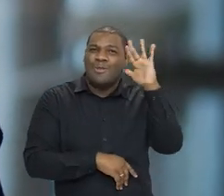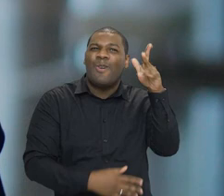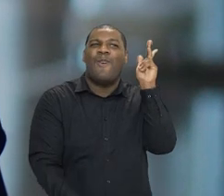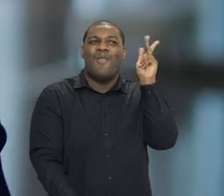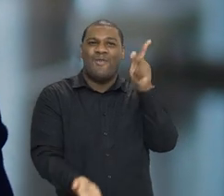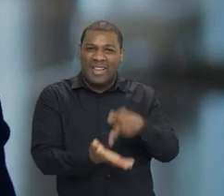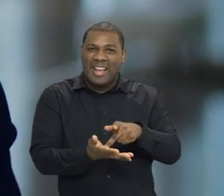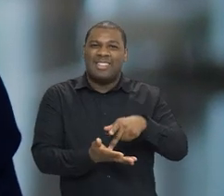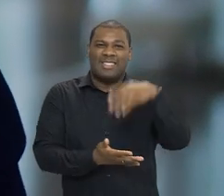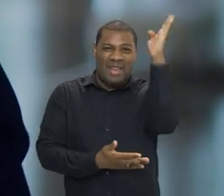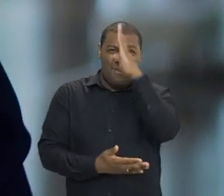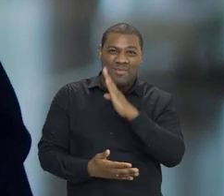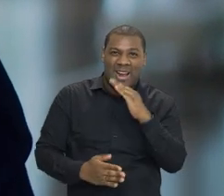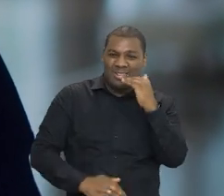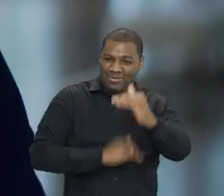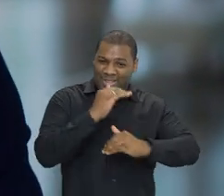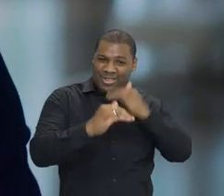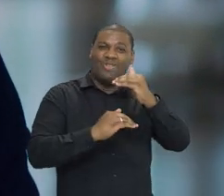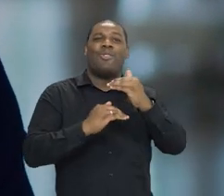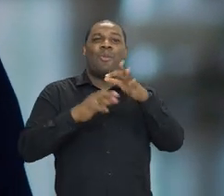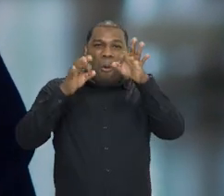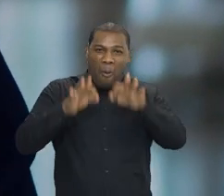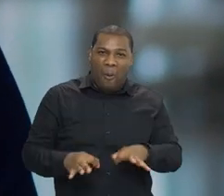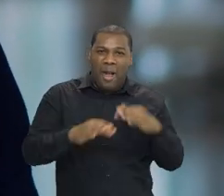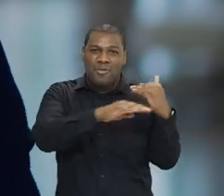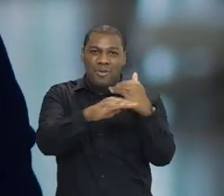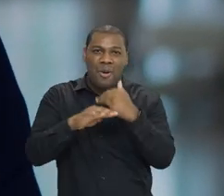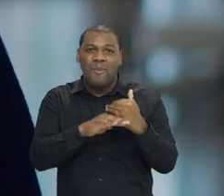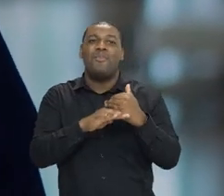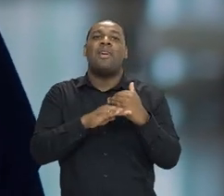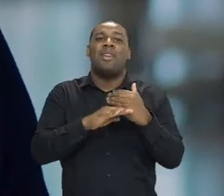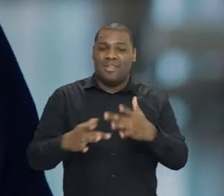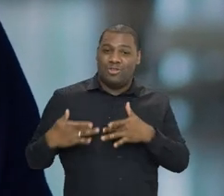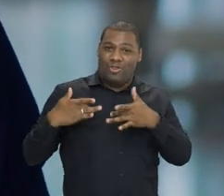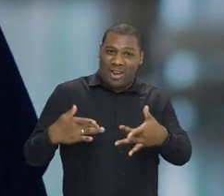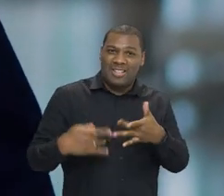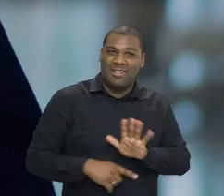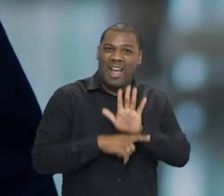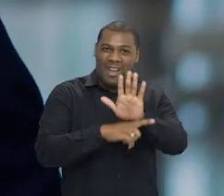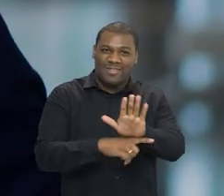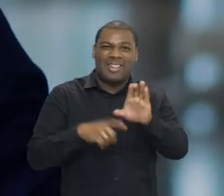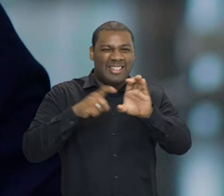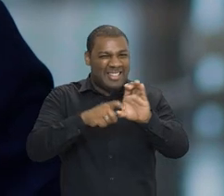em realidade nosso sonho de um Brasil mais desenvolvido, mais justo,